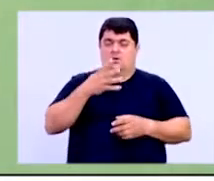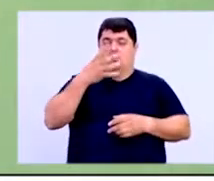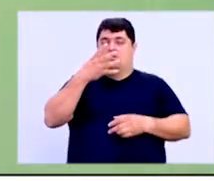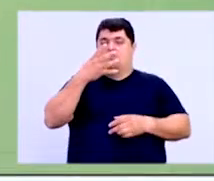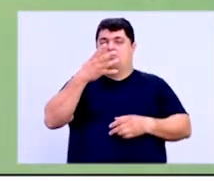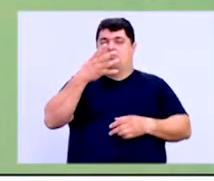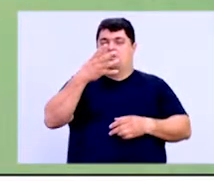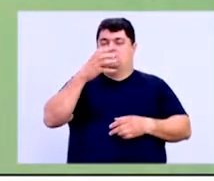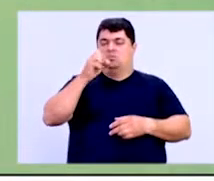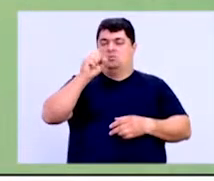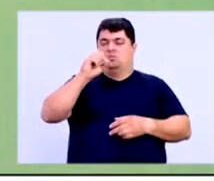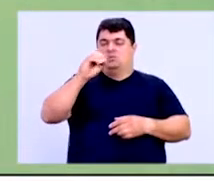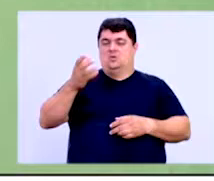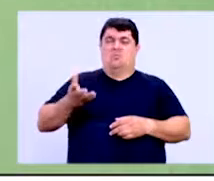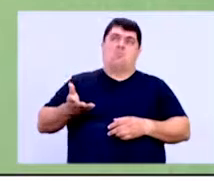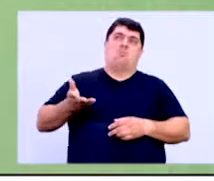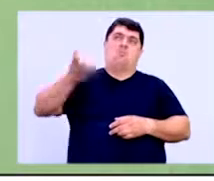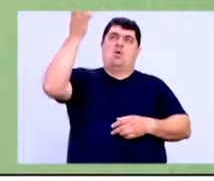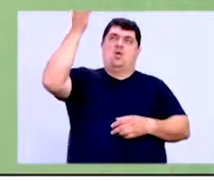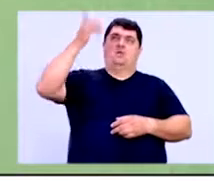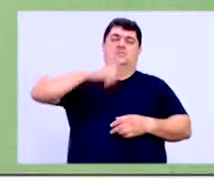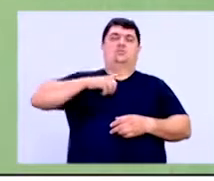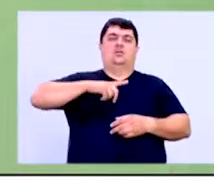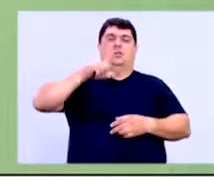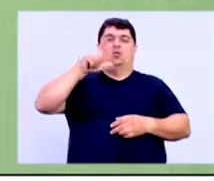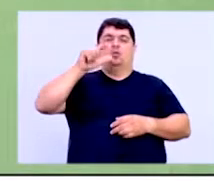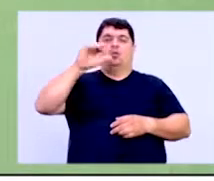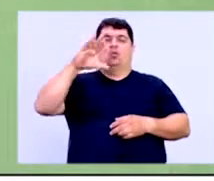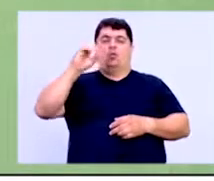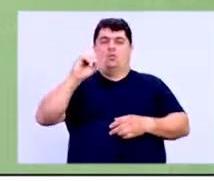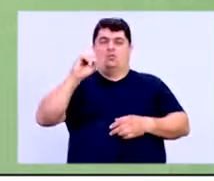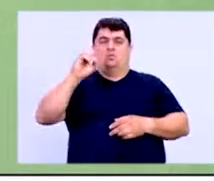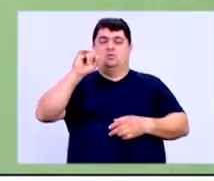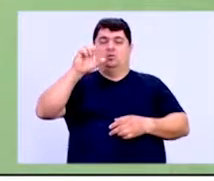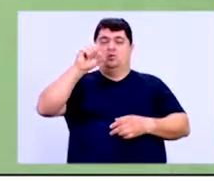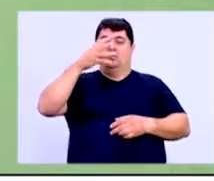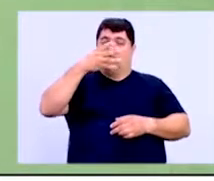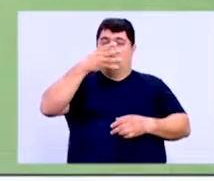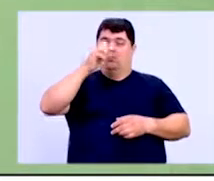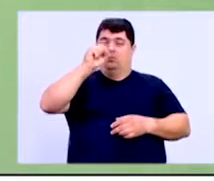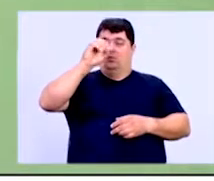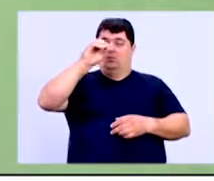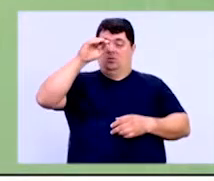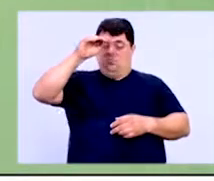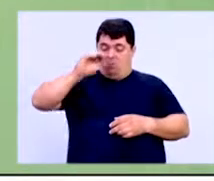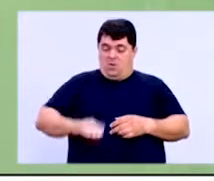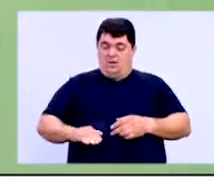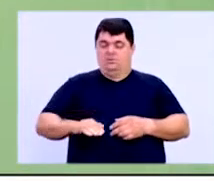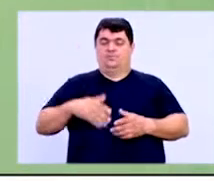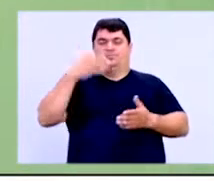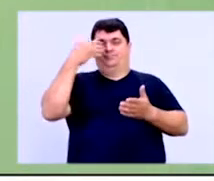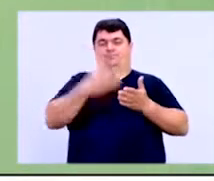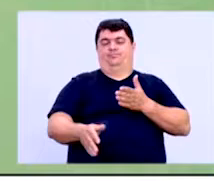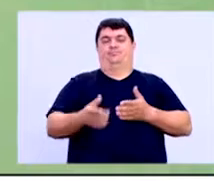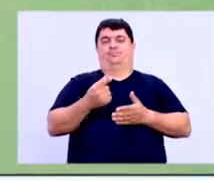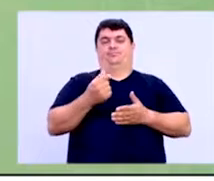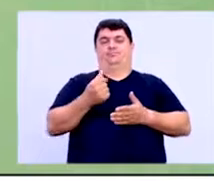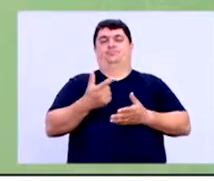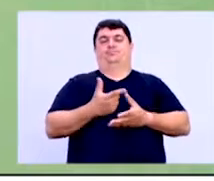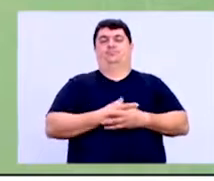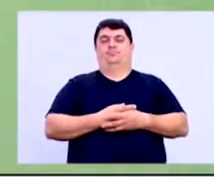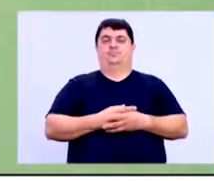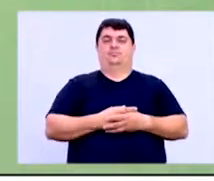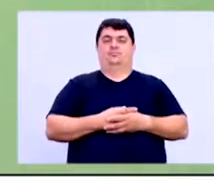cima, eu terei lucro. Para baixo, eu terei o quê?